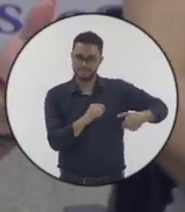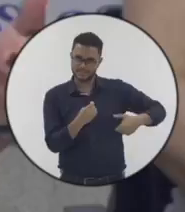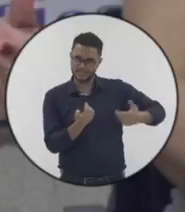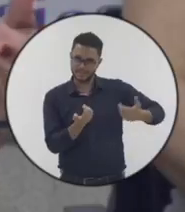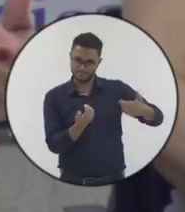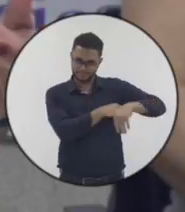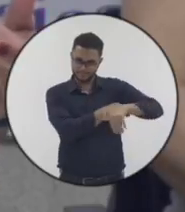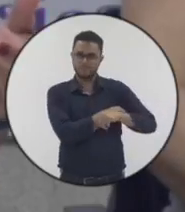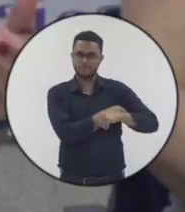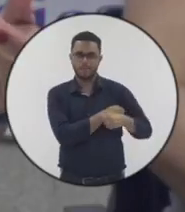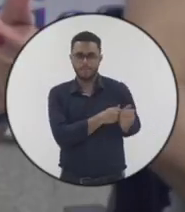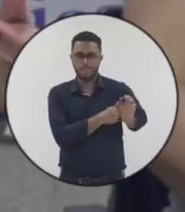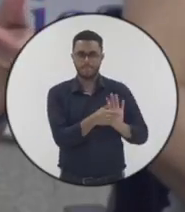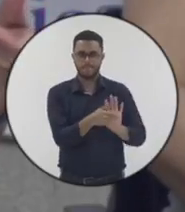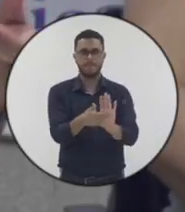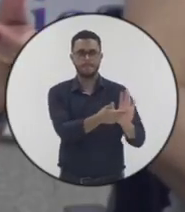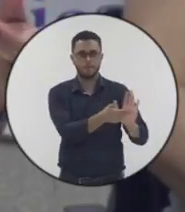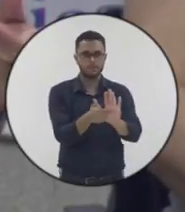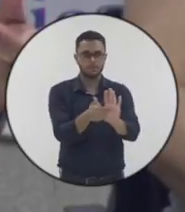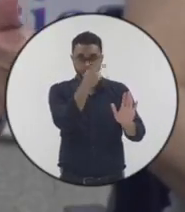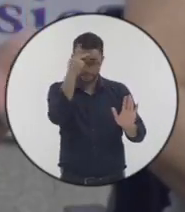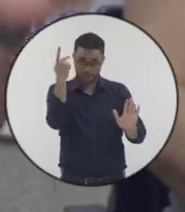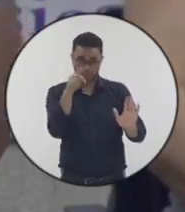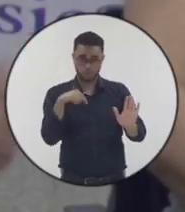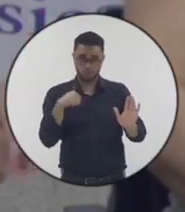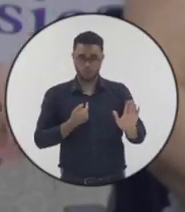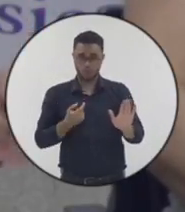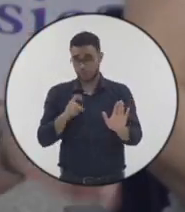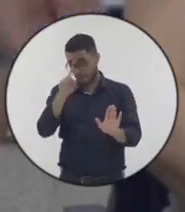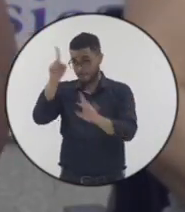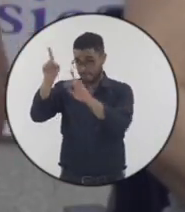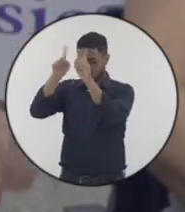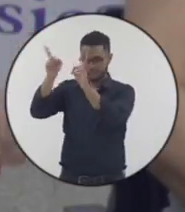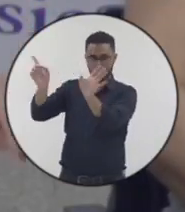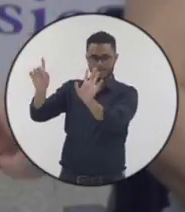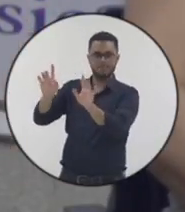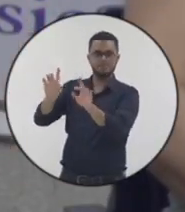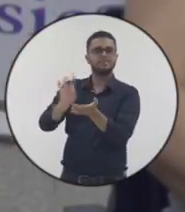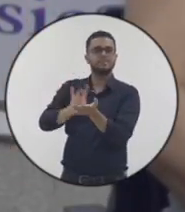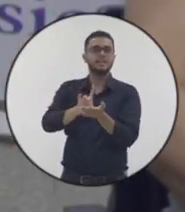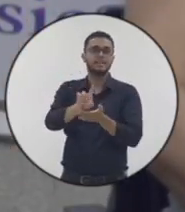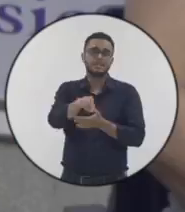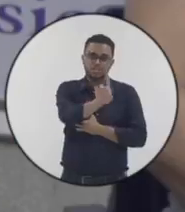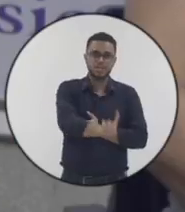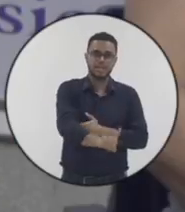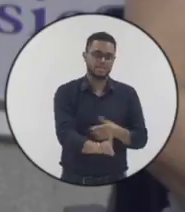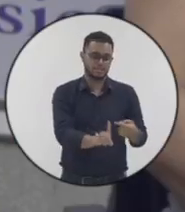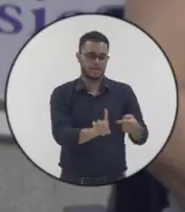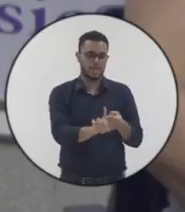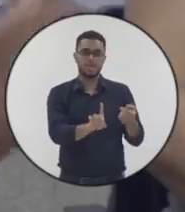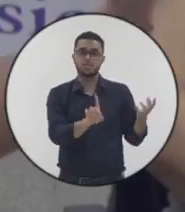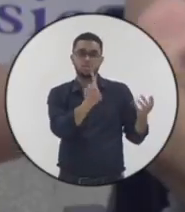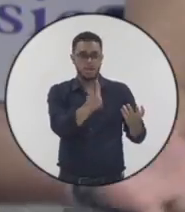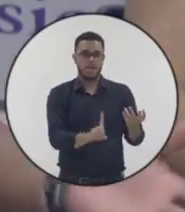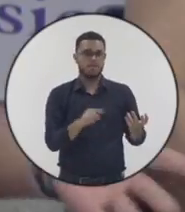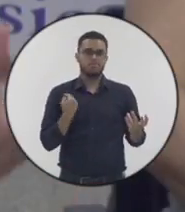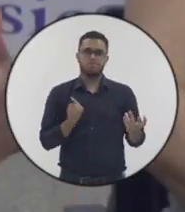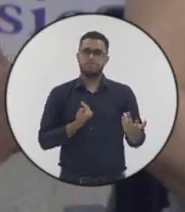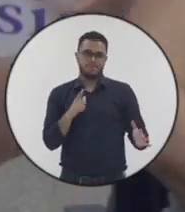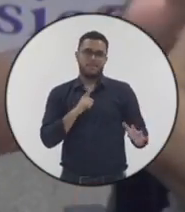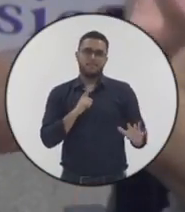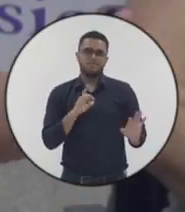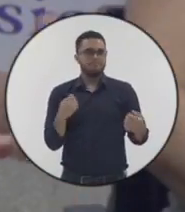para os espaços e mostrar para as pessoas que a gente não está reinventando a roda. É um direito, e se é direito, a gente tem que consegui-los, né, dentro de